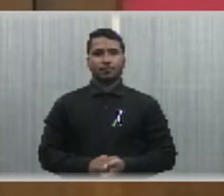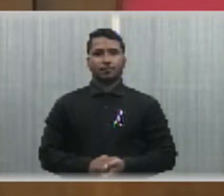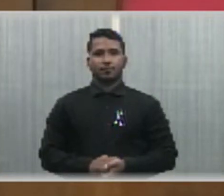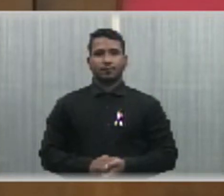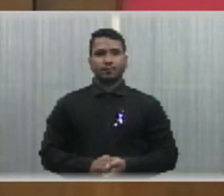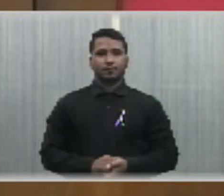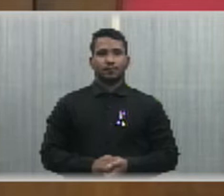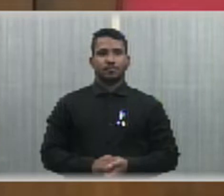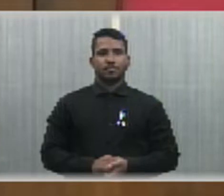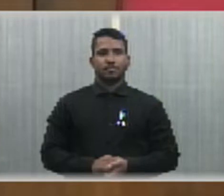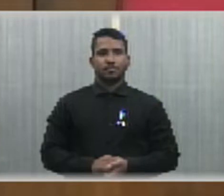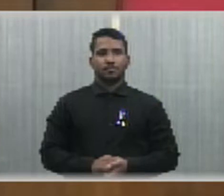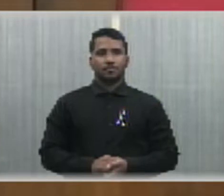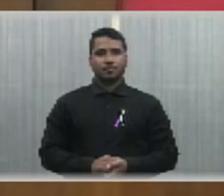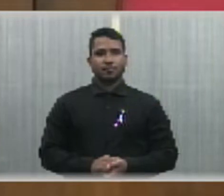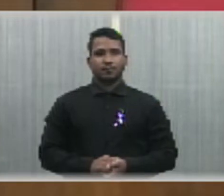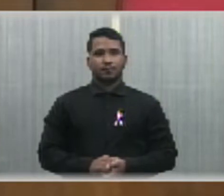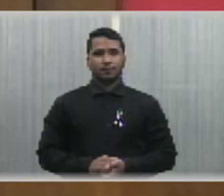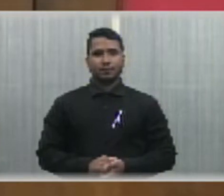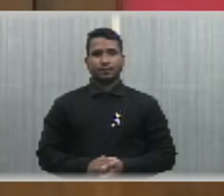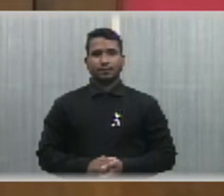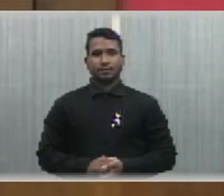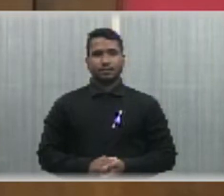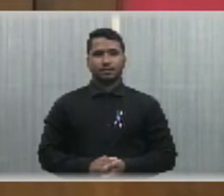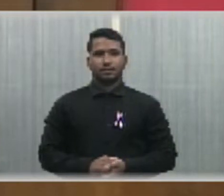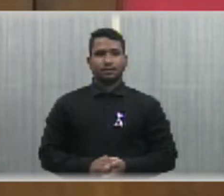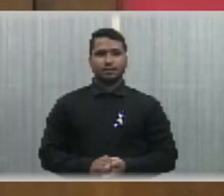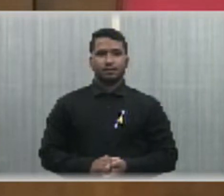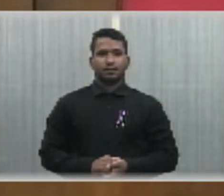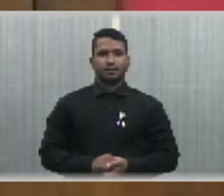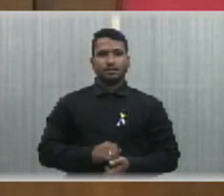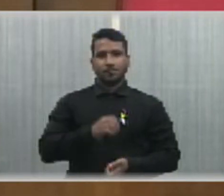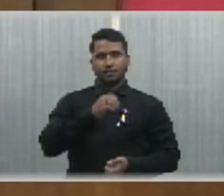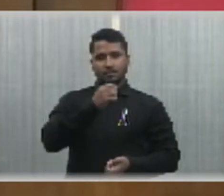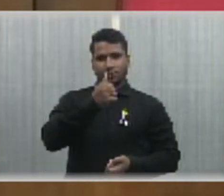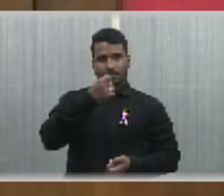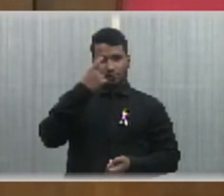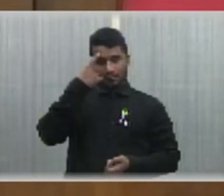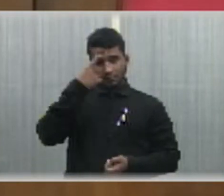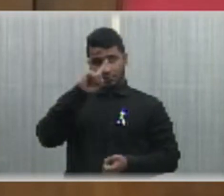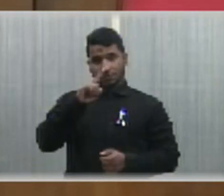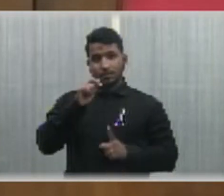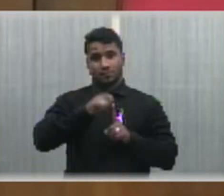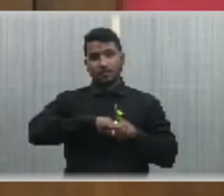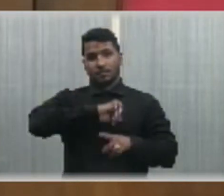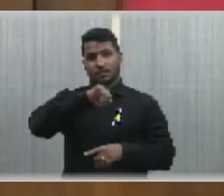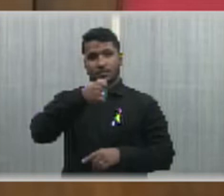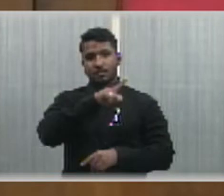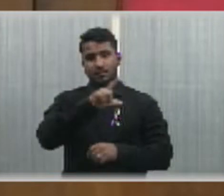Assembleia Legislativa do Estado do Piauí. Aos 11 dias do mês de julho do ano de